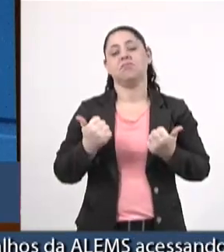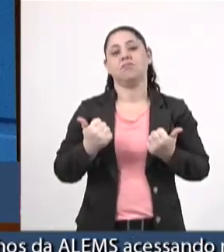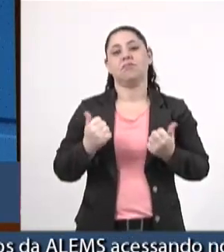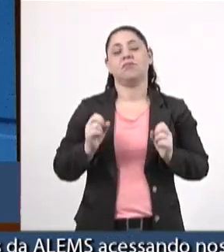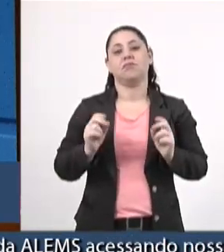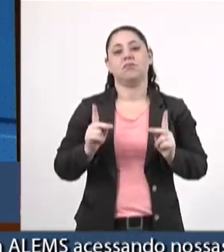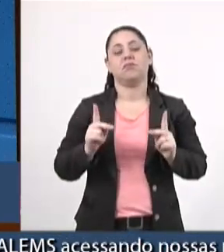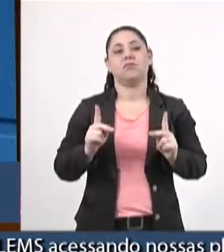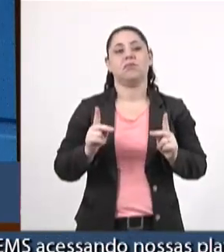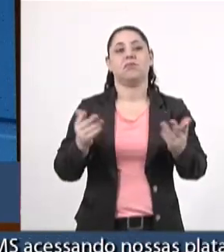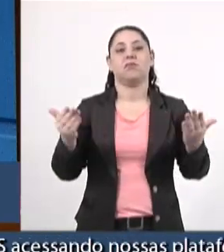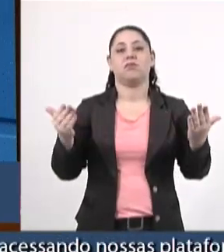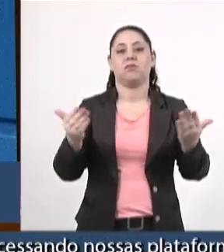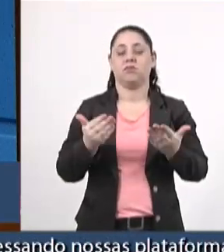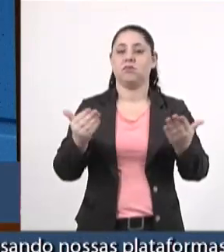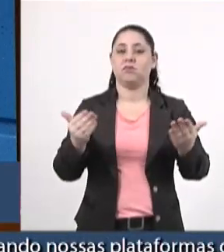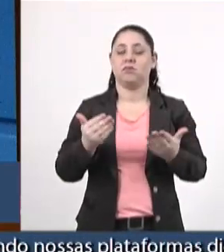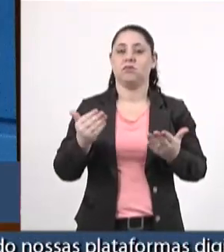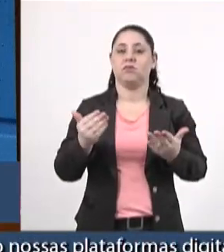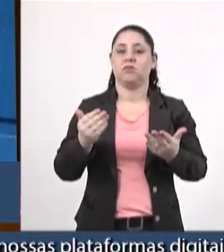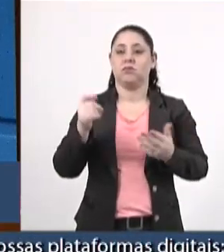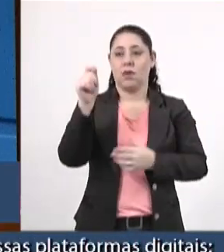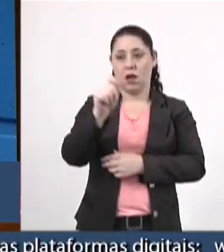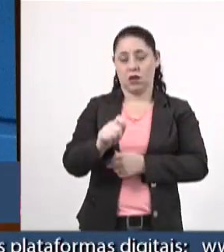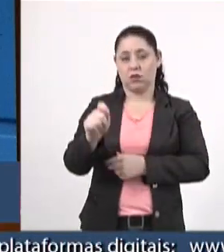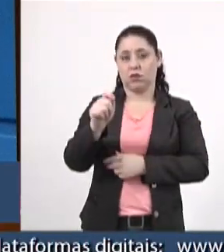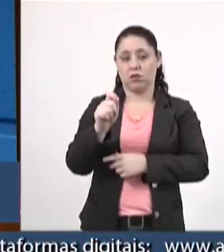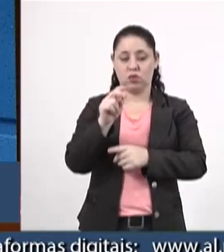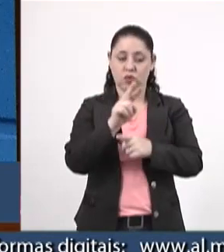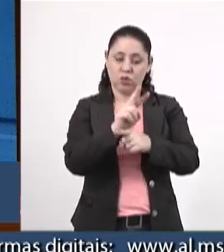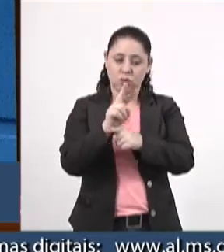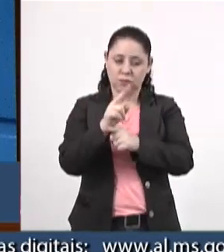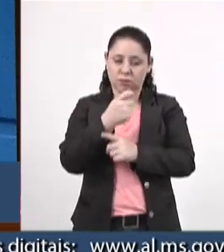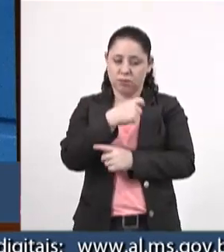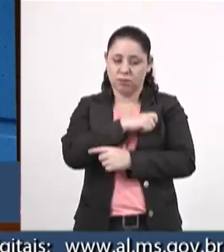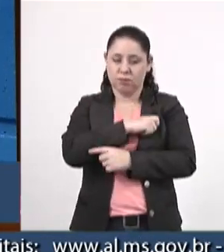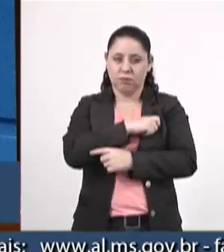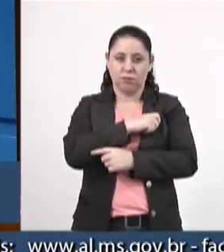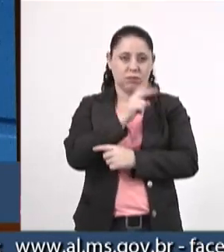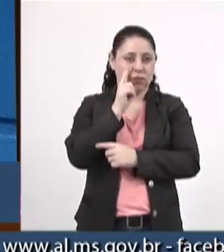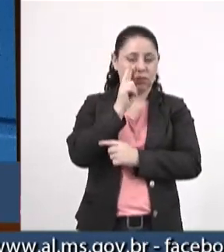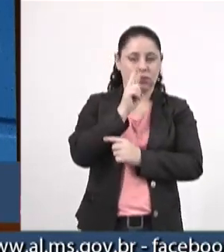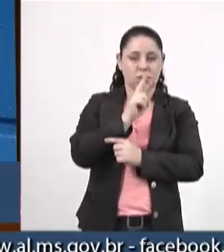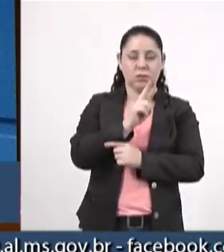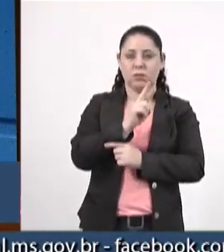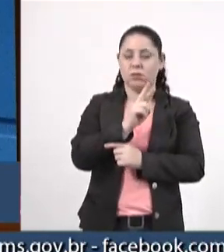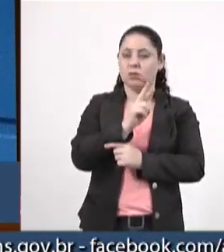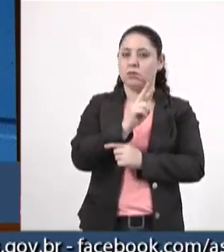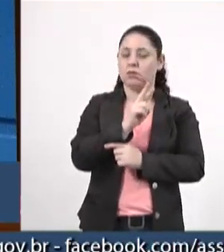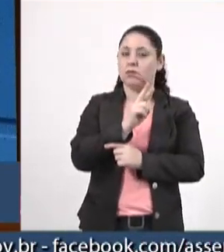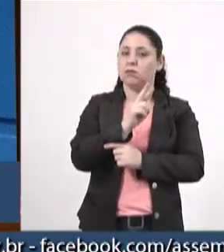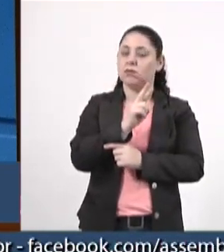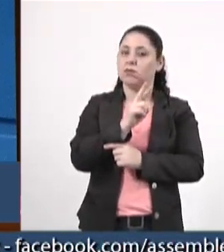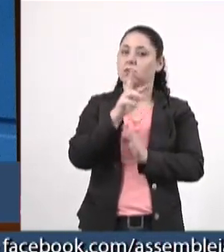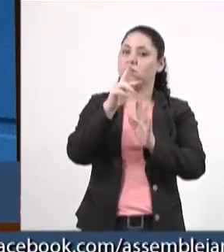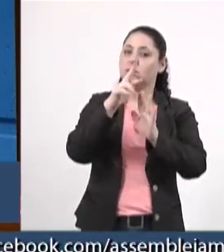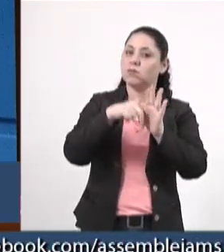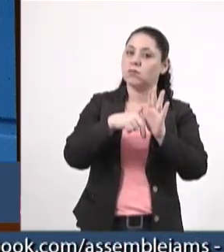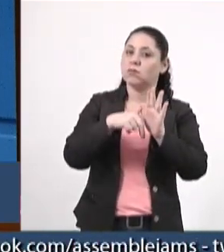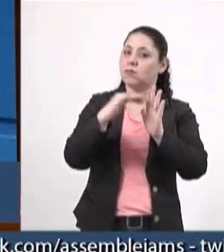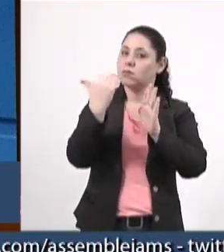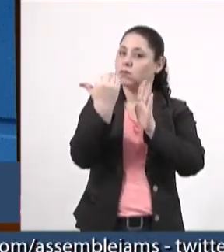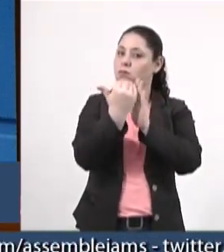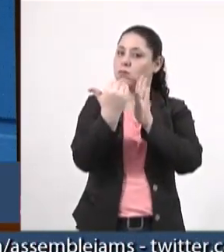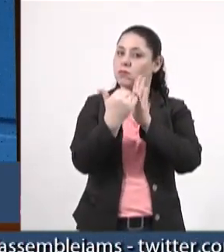E cabe às agências reguladoras fiscalizar e